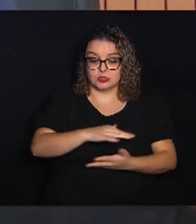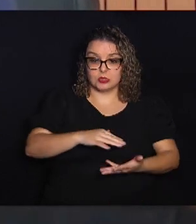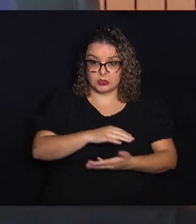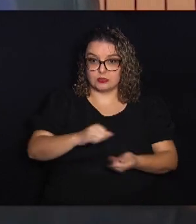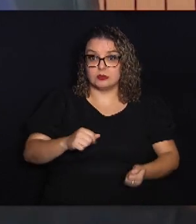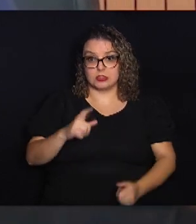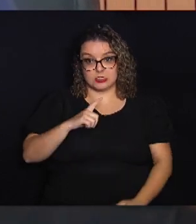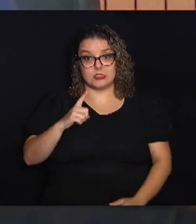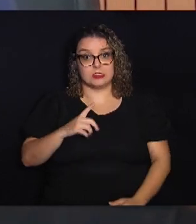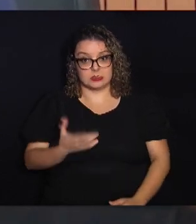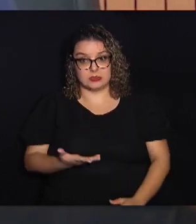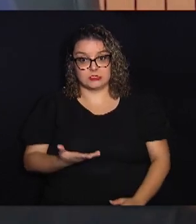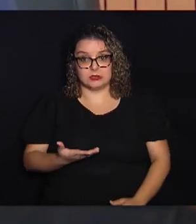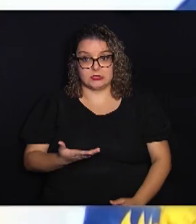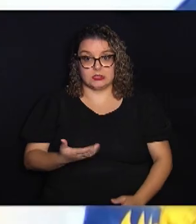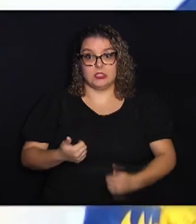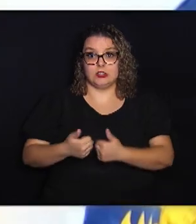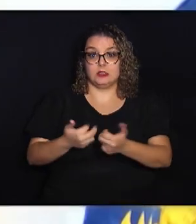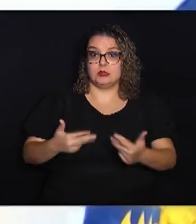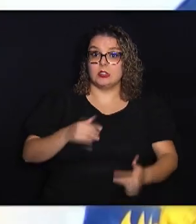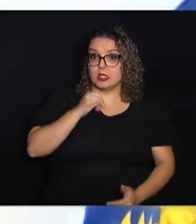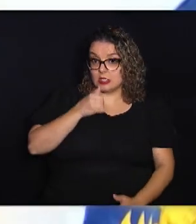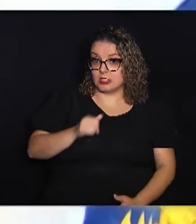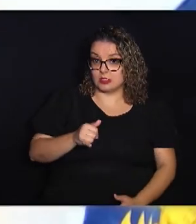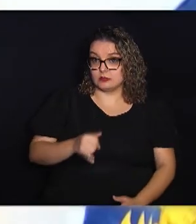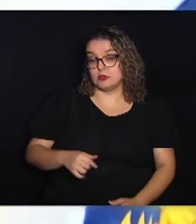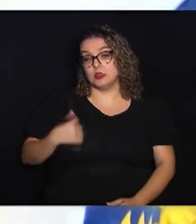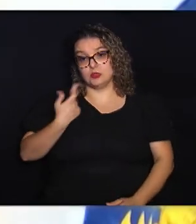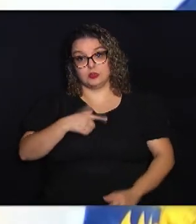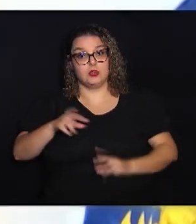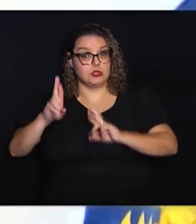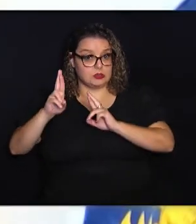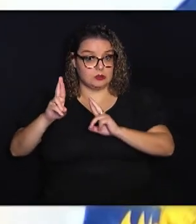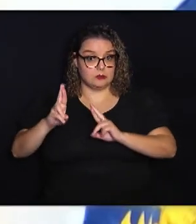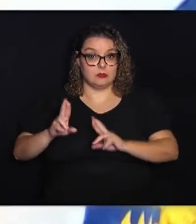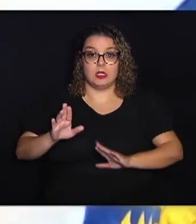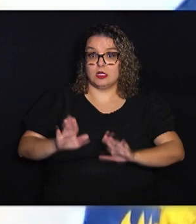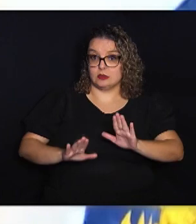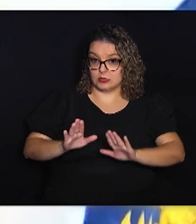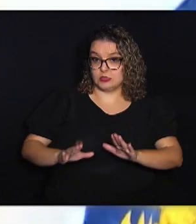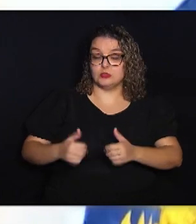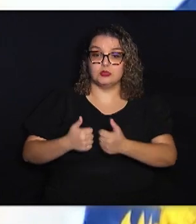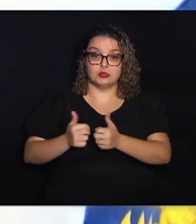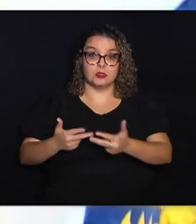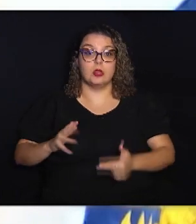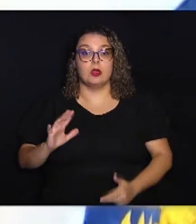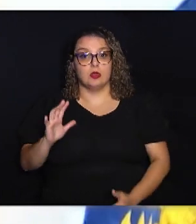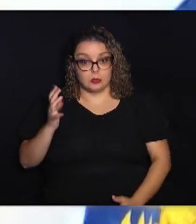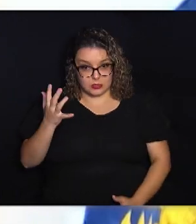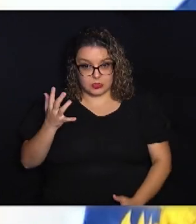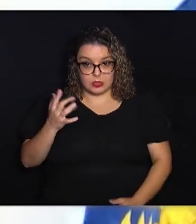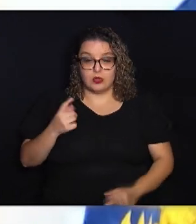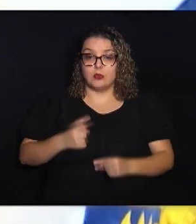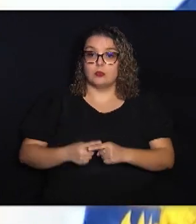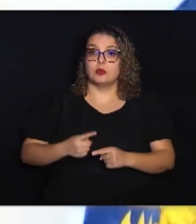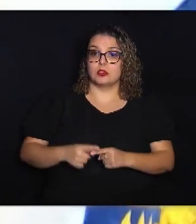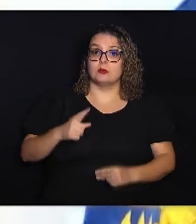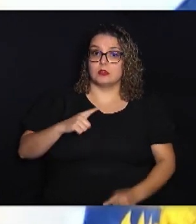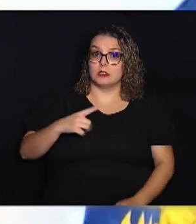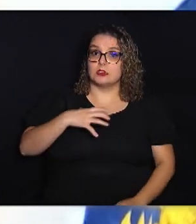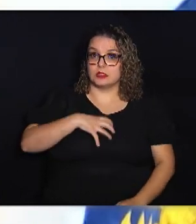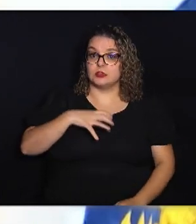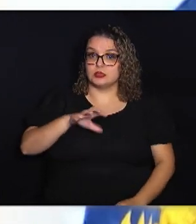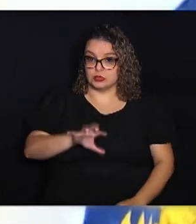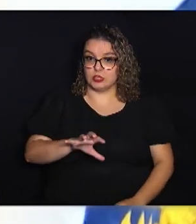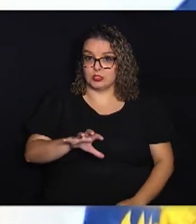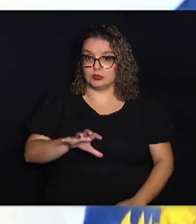tem esses veículos elétricos. Estamos torcendo para que a licitação dos ônibus também ocorra, porque isso vai ter condição de